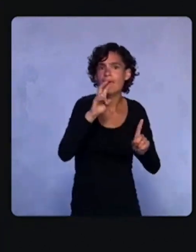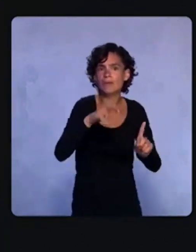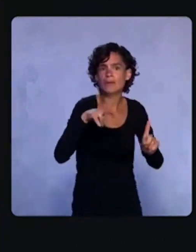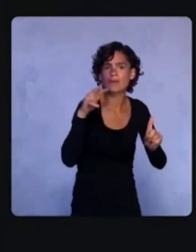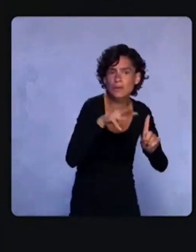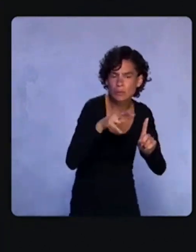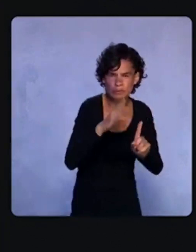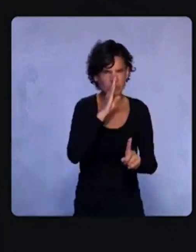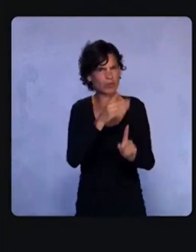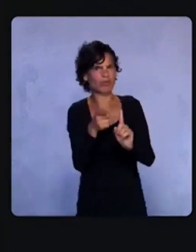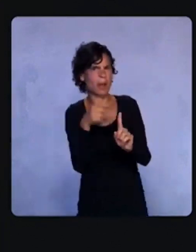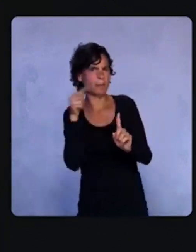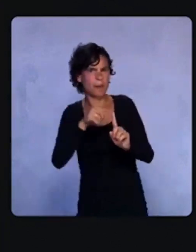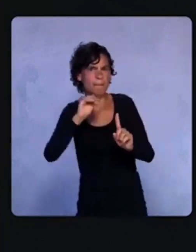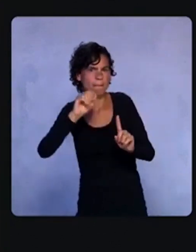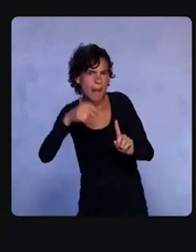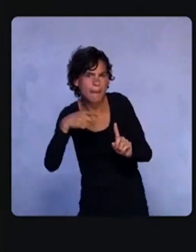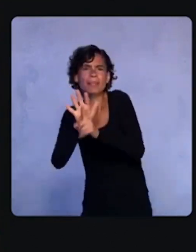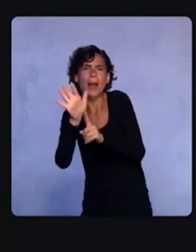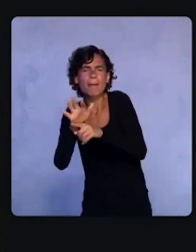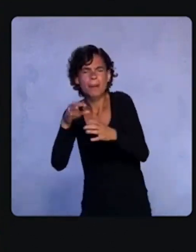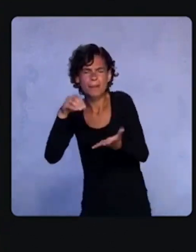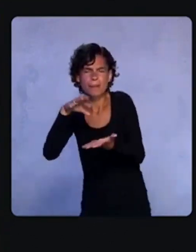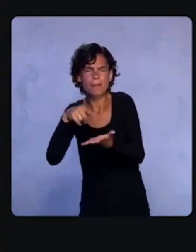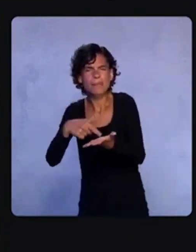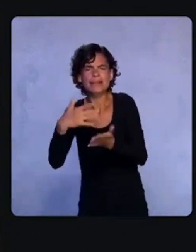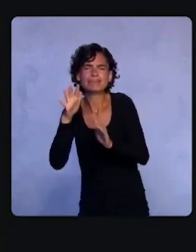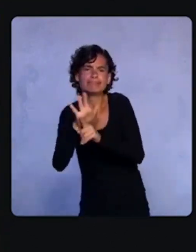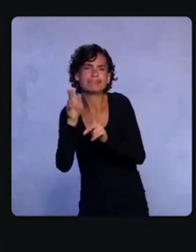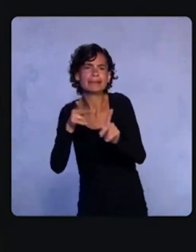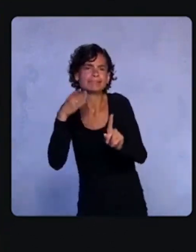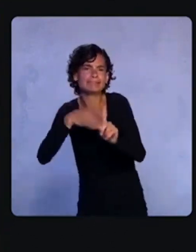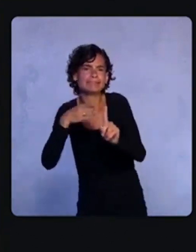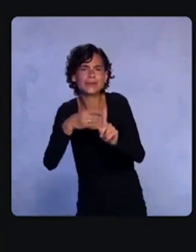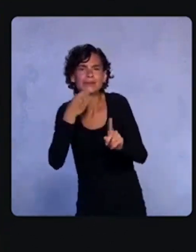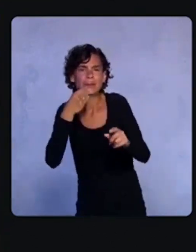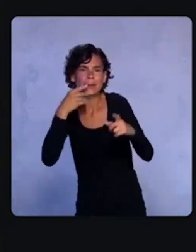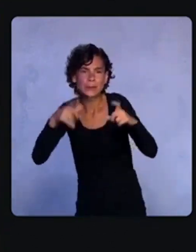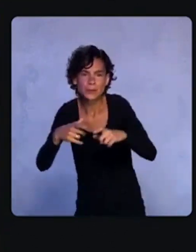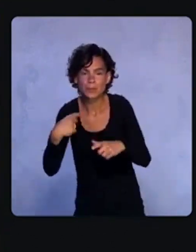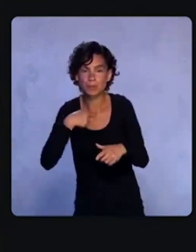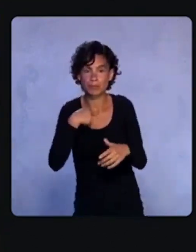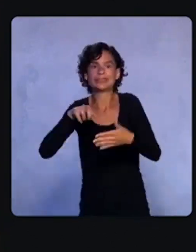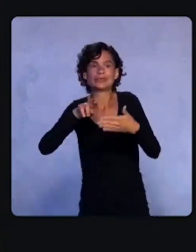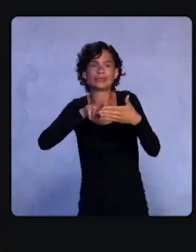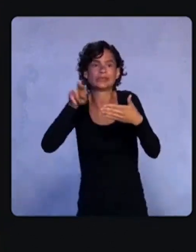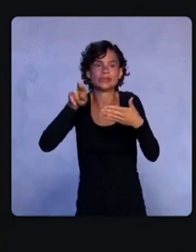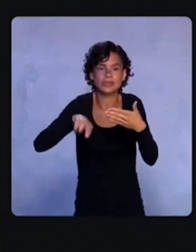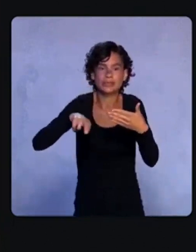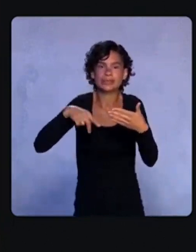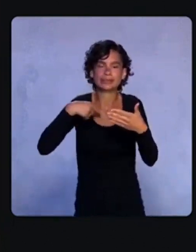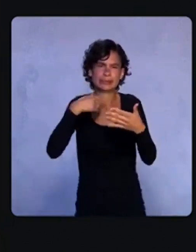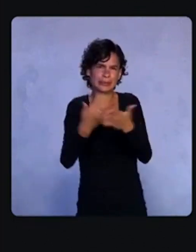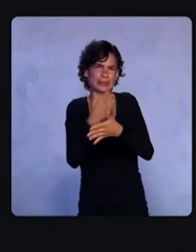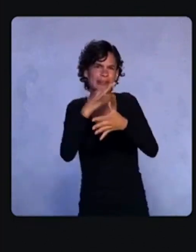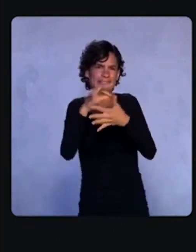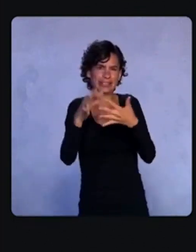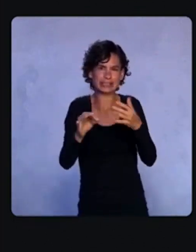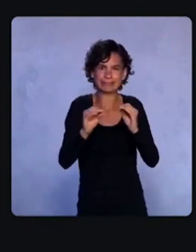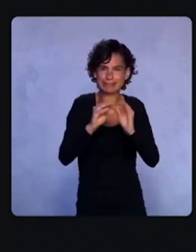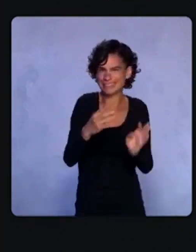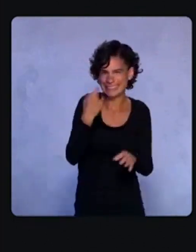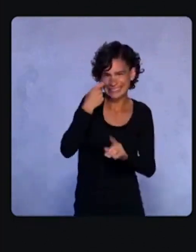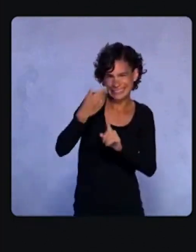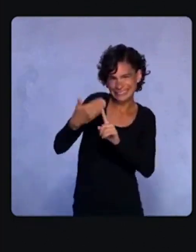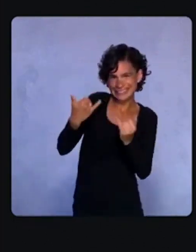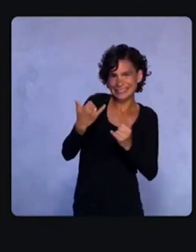mais ecológicos e seguros para os motoristas. O recurso Live View também foi aprimorado. As pesquisas no